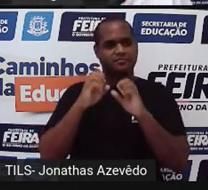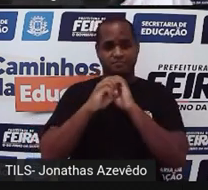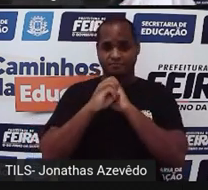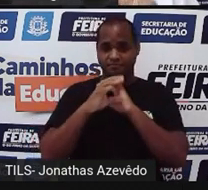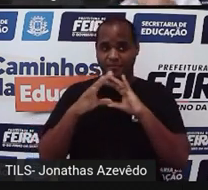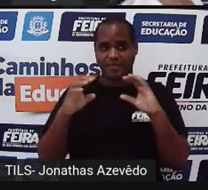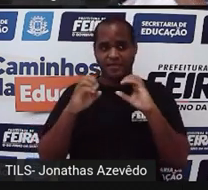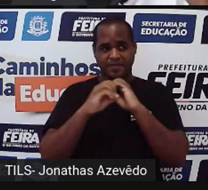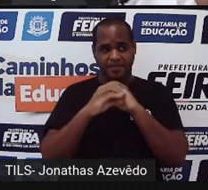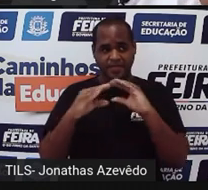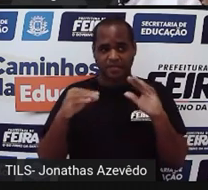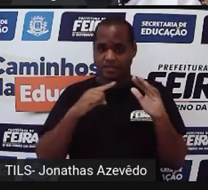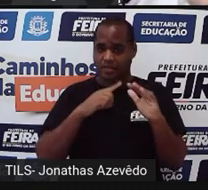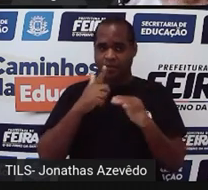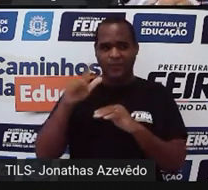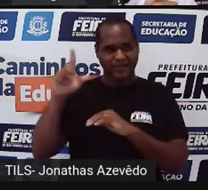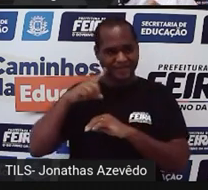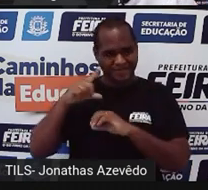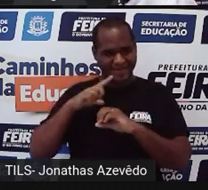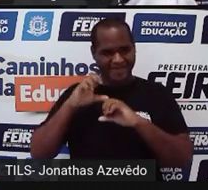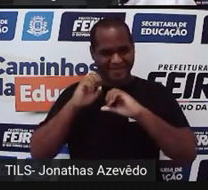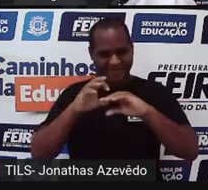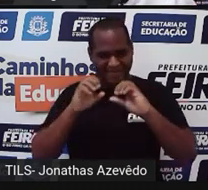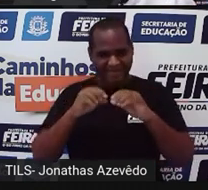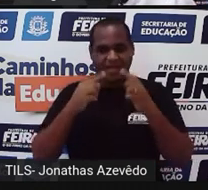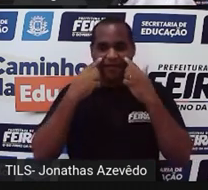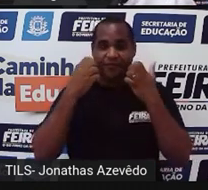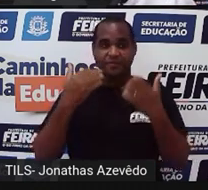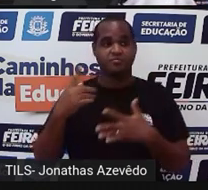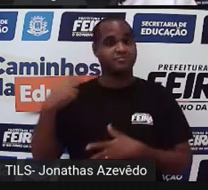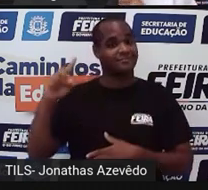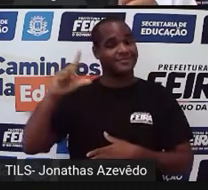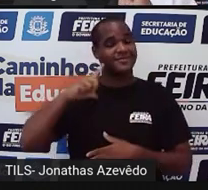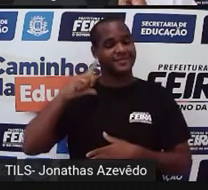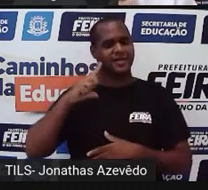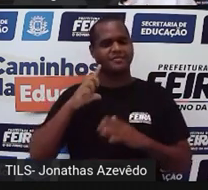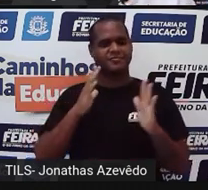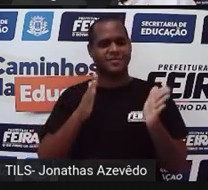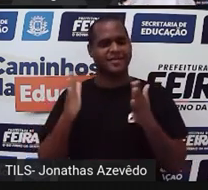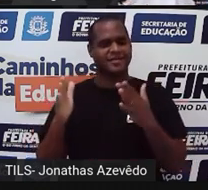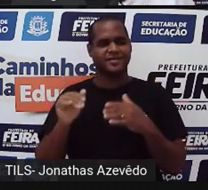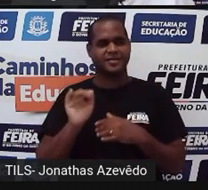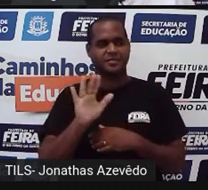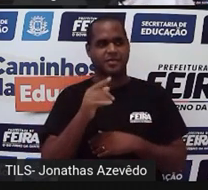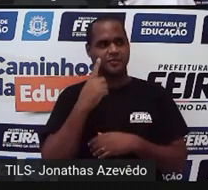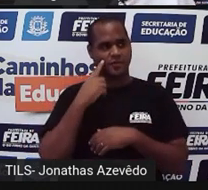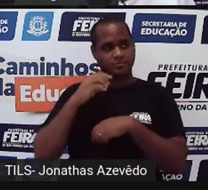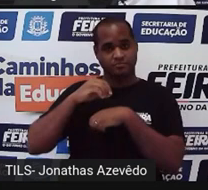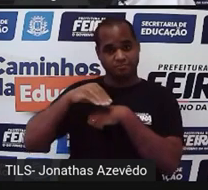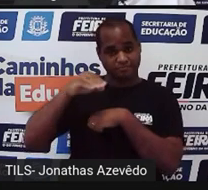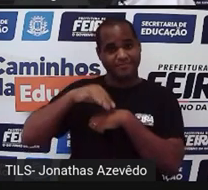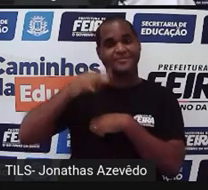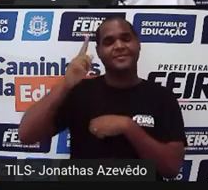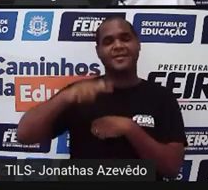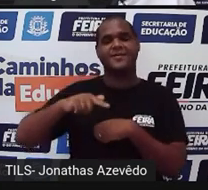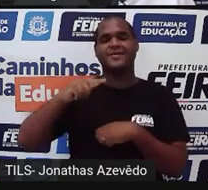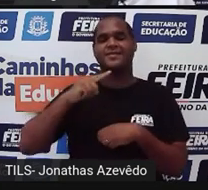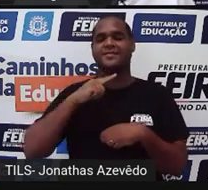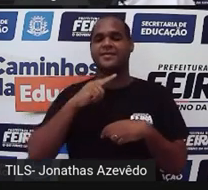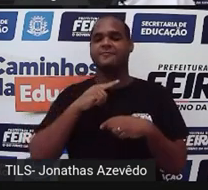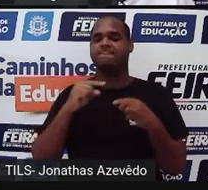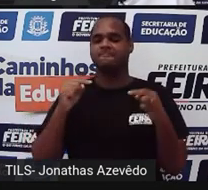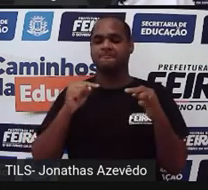apareceram em uma aula que a gente já viu, tá bom? Mas eu vou trazer de novo, né?